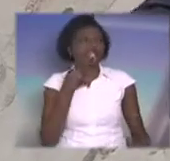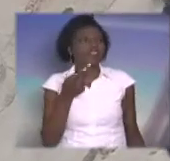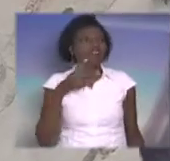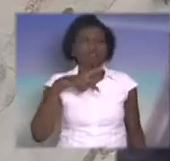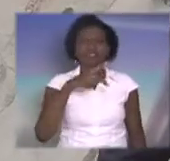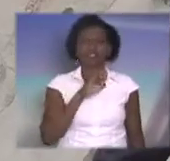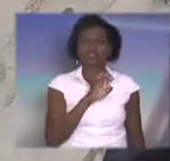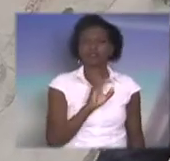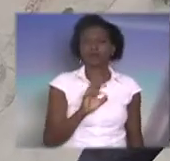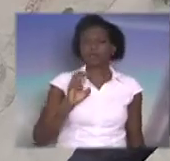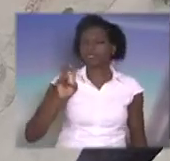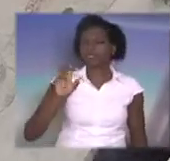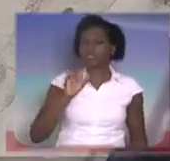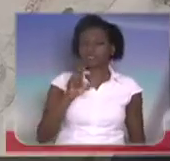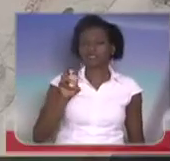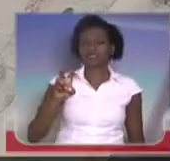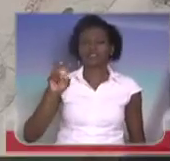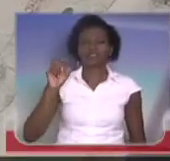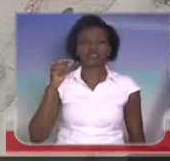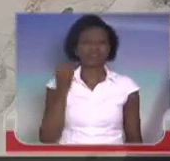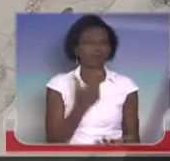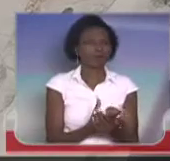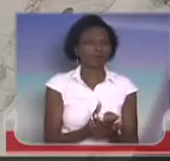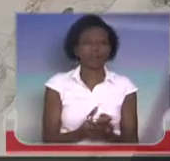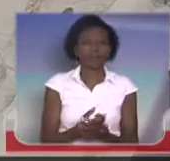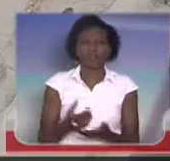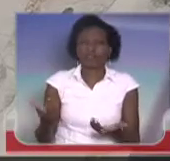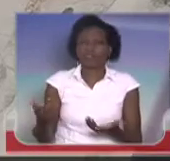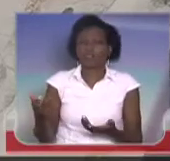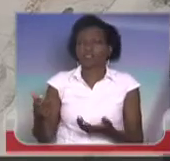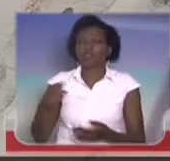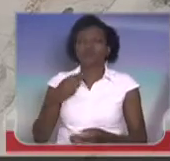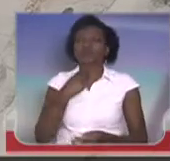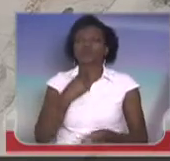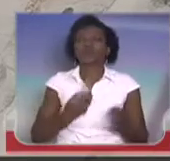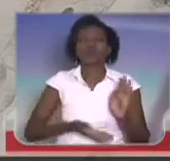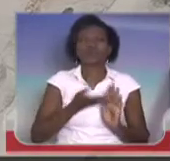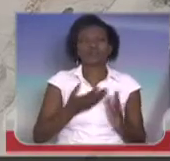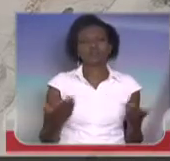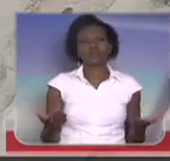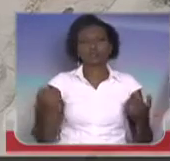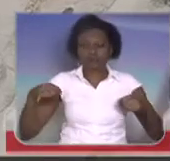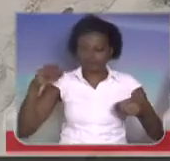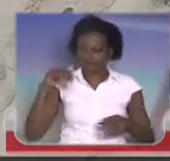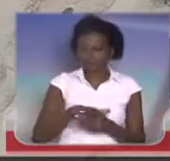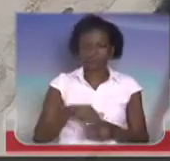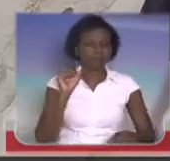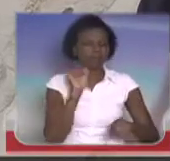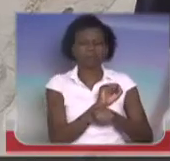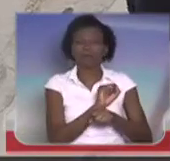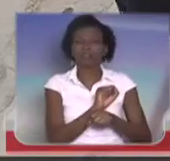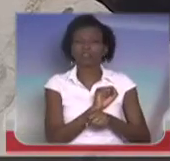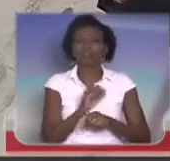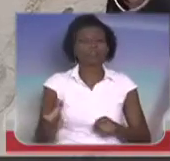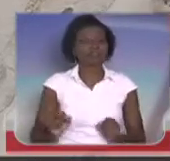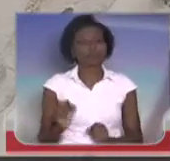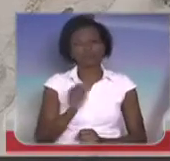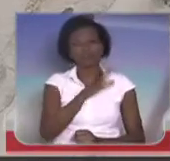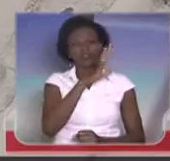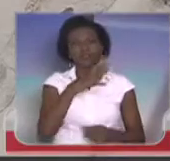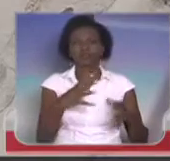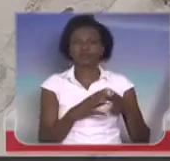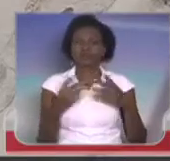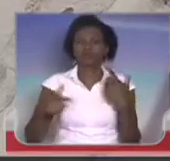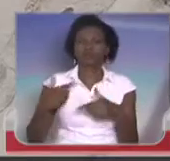não dá aumento. É absurdo isso aí. Então, vamos botar para votar. Eu acho que tem que parar, valorizar o nosso